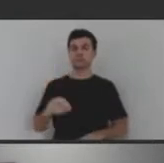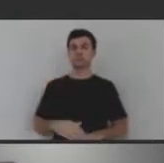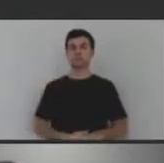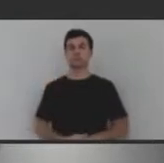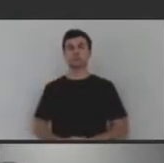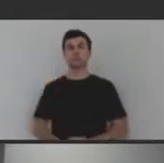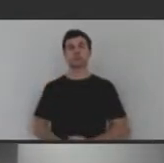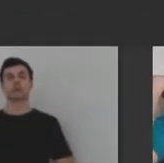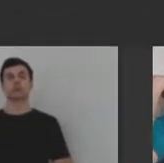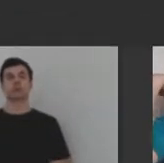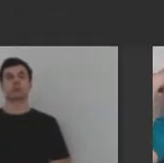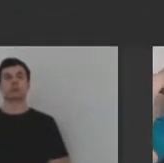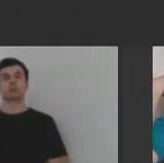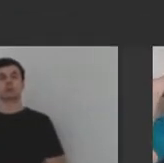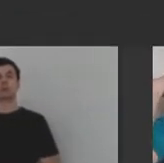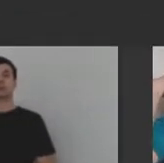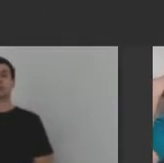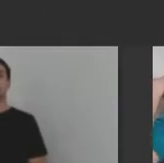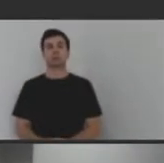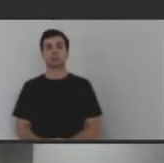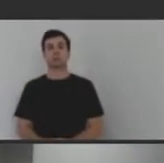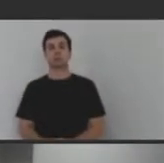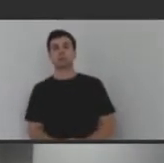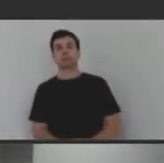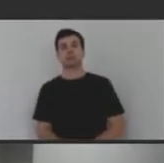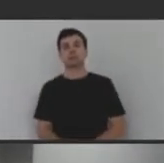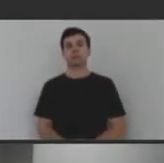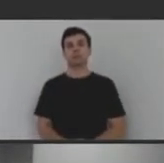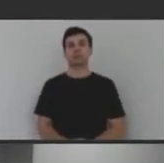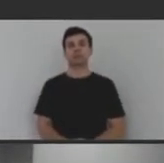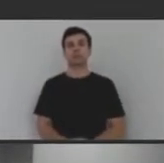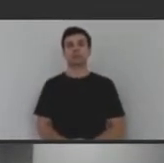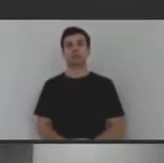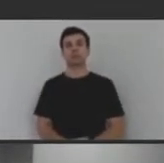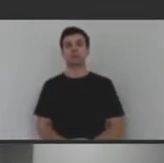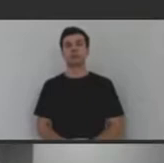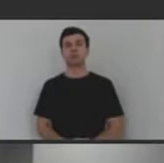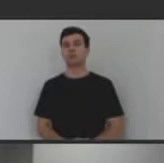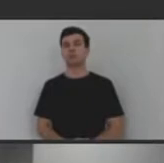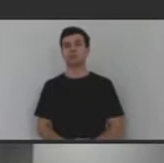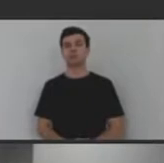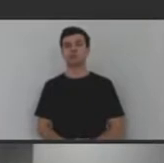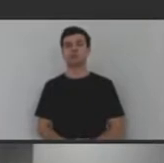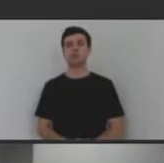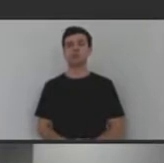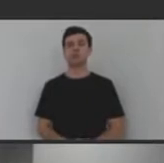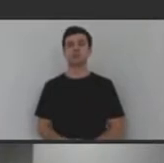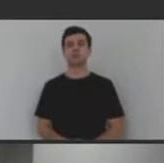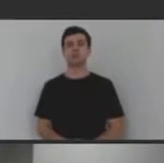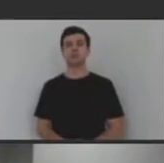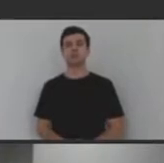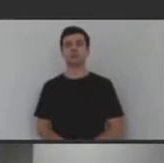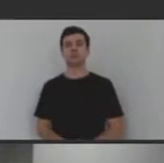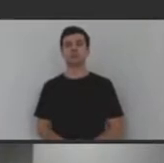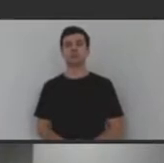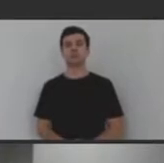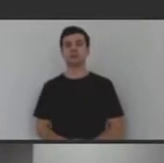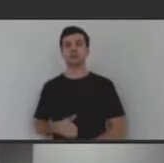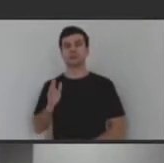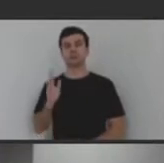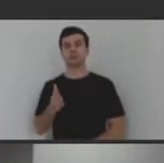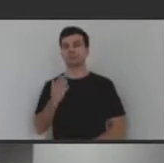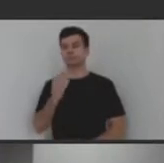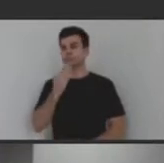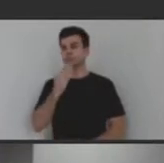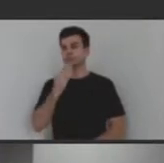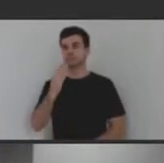Feita a leitura. Feita a leitura do requerimento de urgência, eu coloco o requerimento de urgência